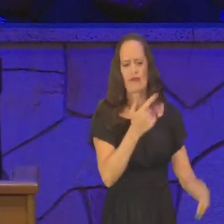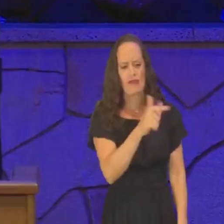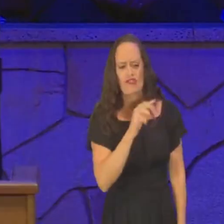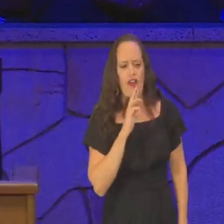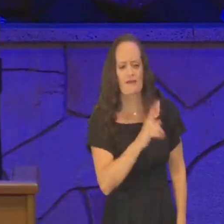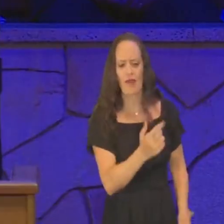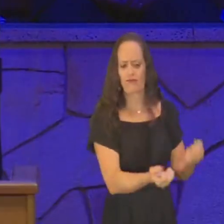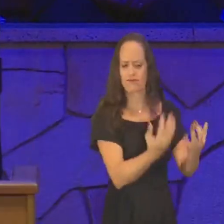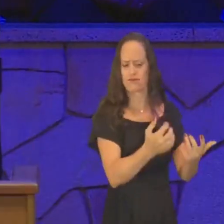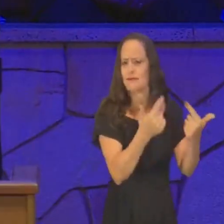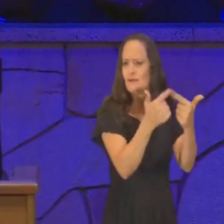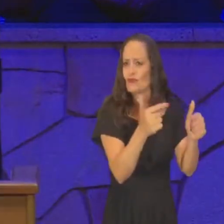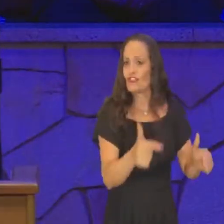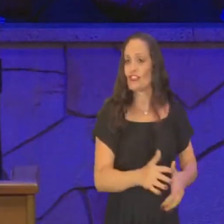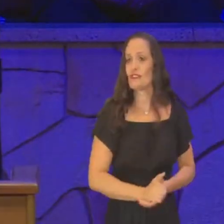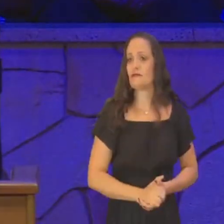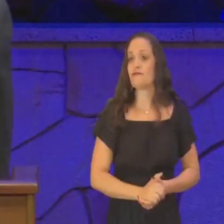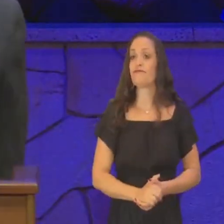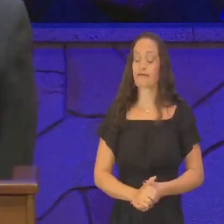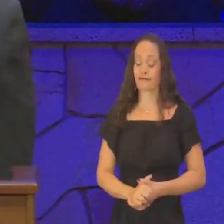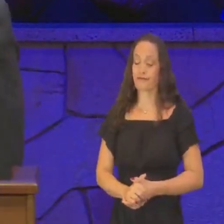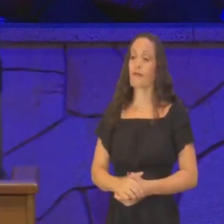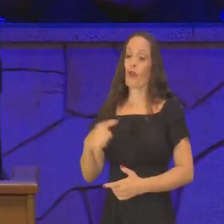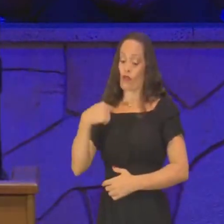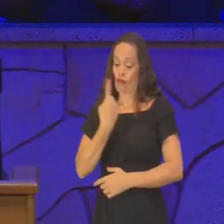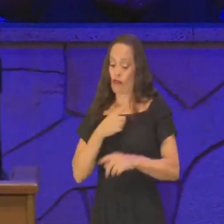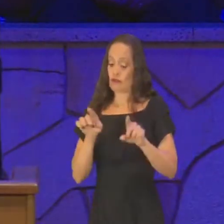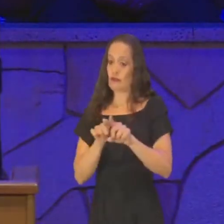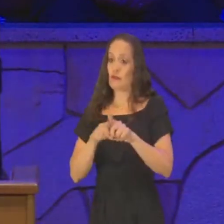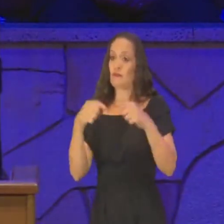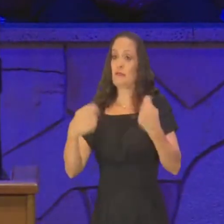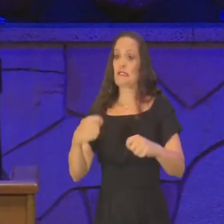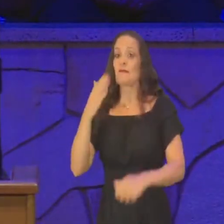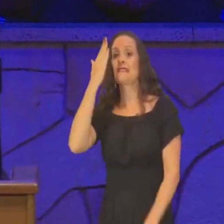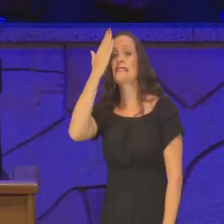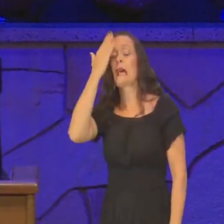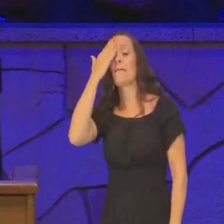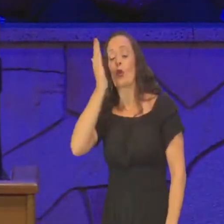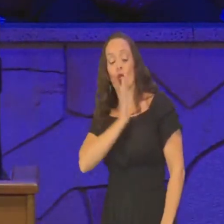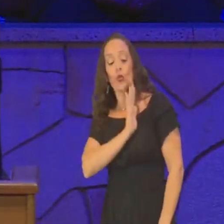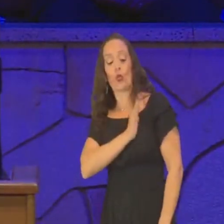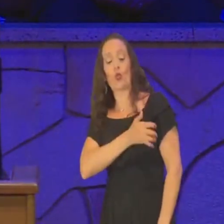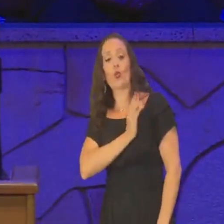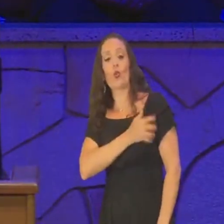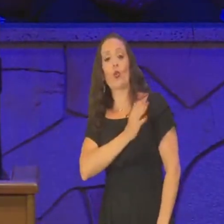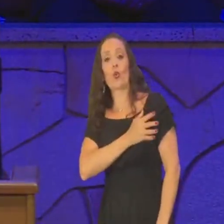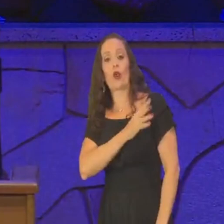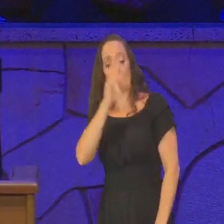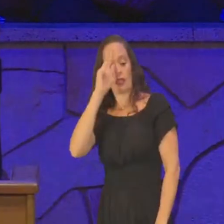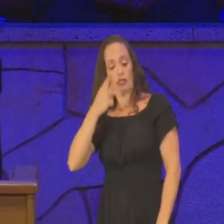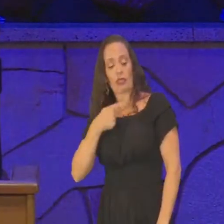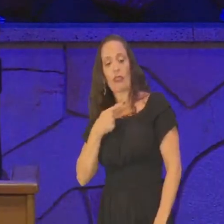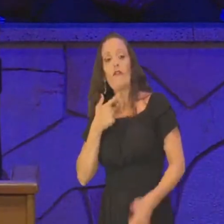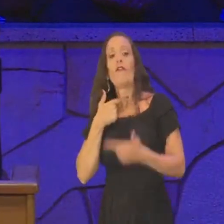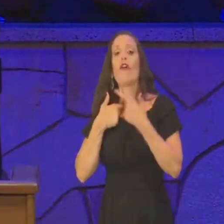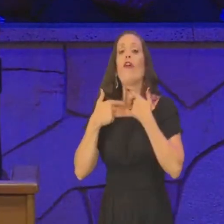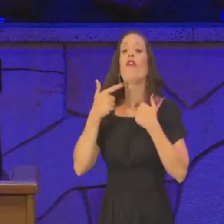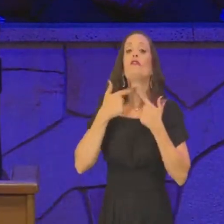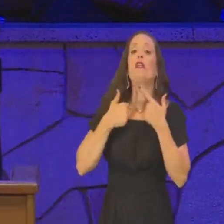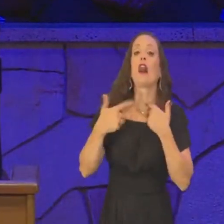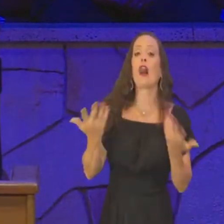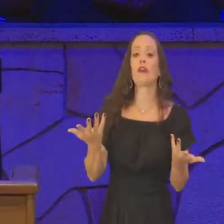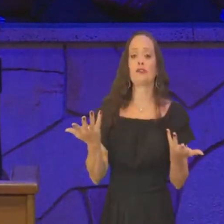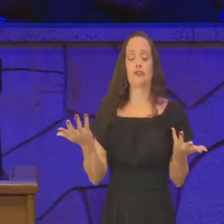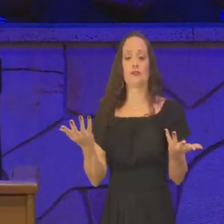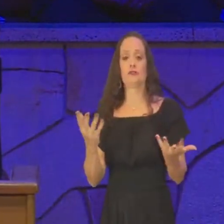Como nós sabemos que as coisas que ocupam o nosso coração não nos satisfazem, não trazem as respostas que nós